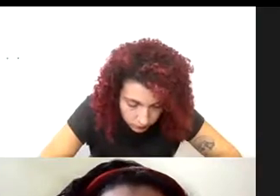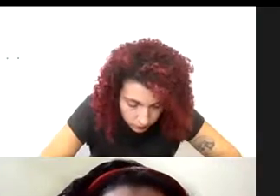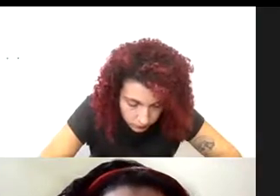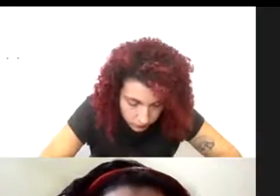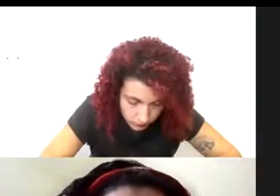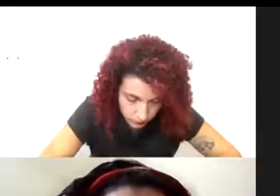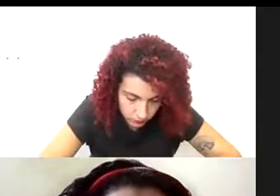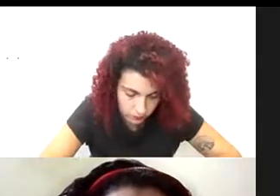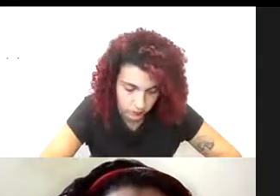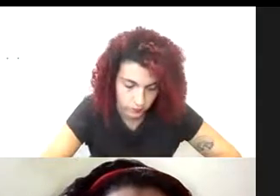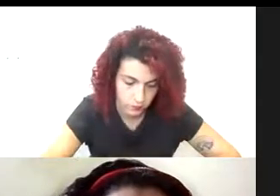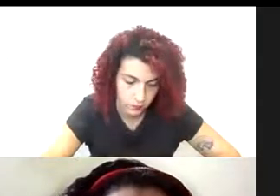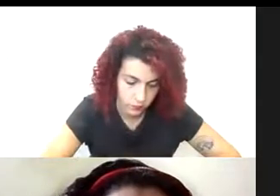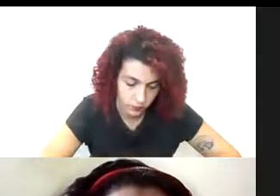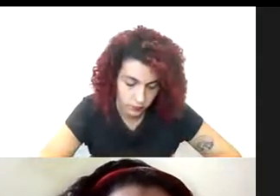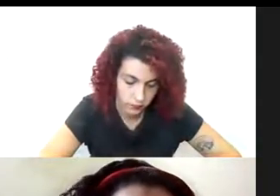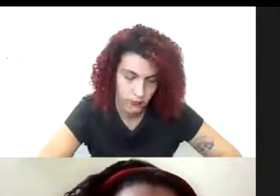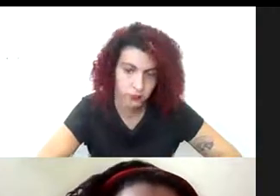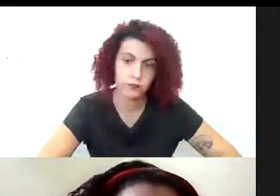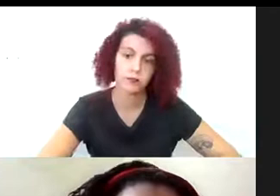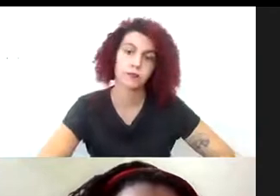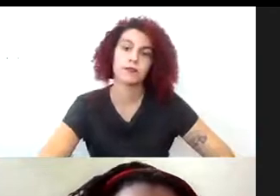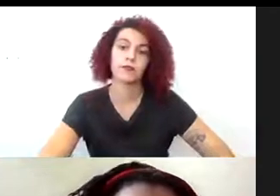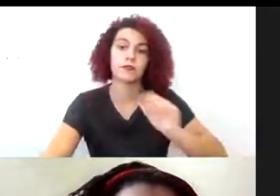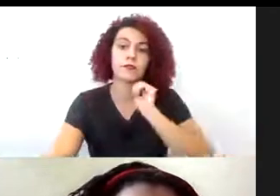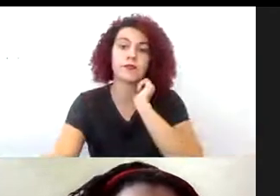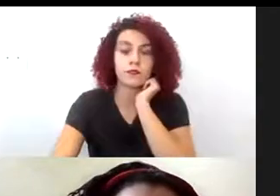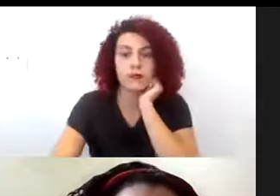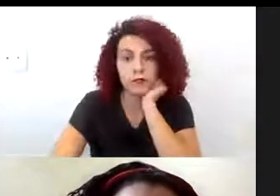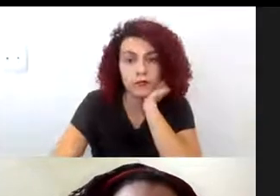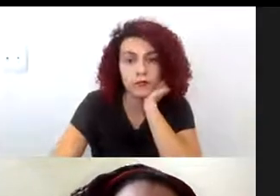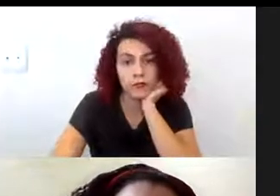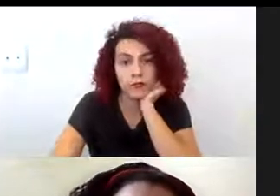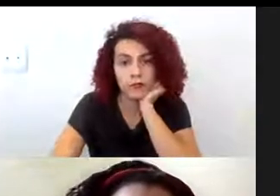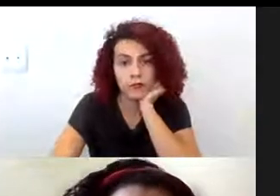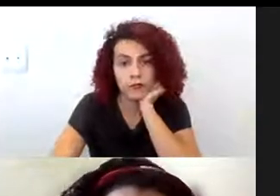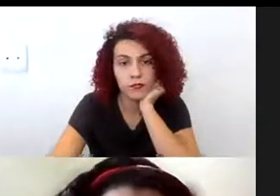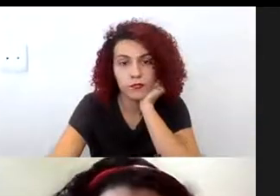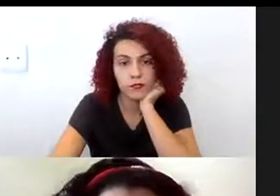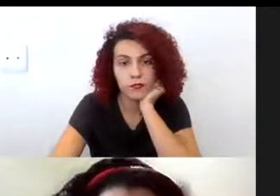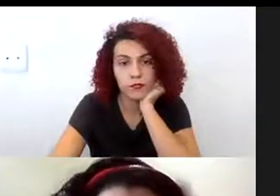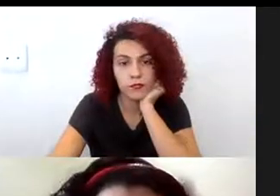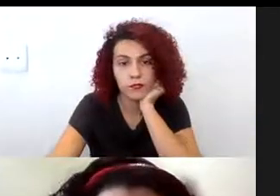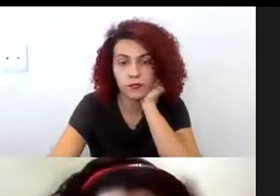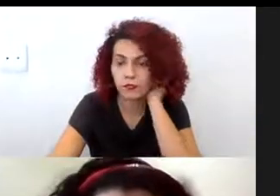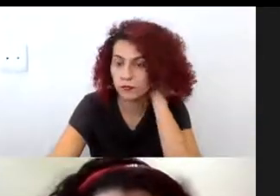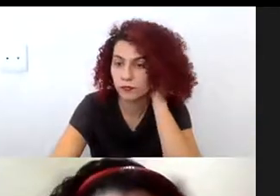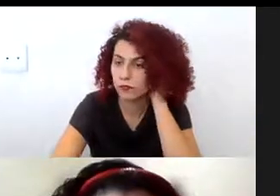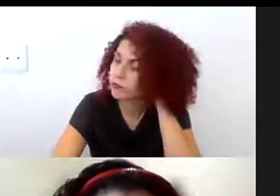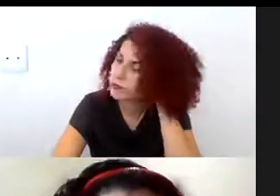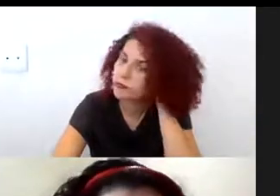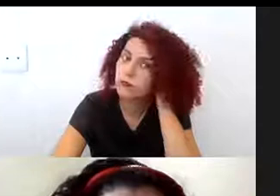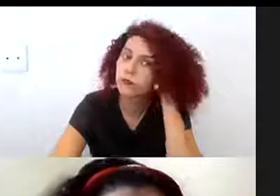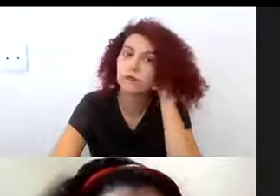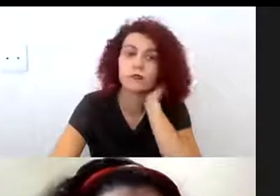Manuela não quero nem falar que o nome da maioria de vocês e no Cristão vamos lá é o meu zeloso resto do povo